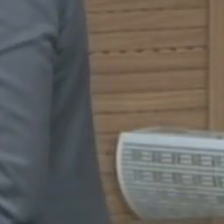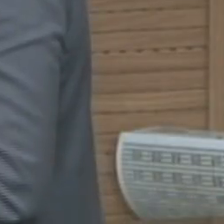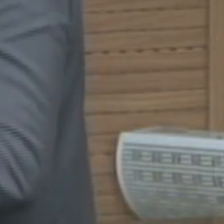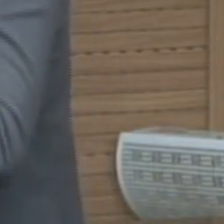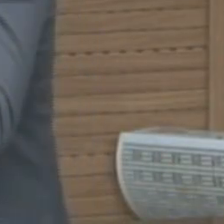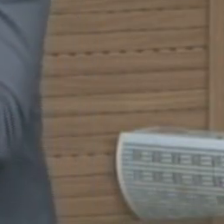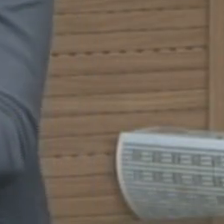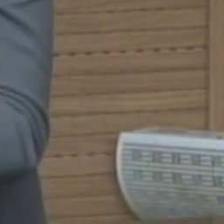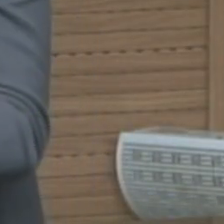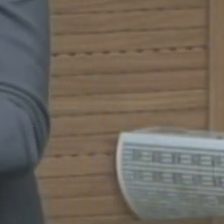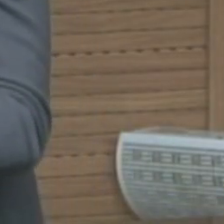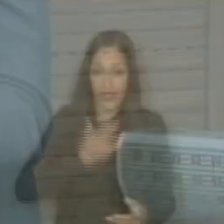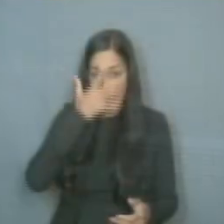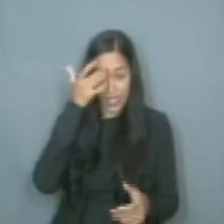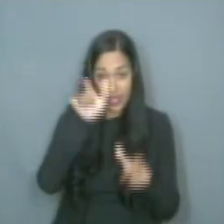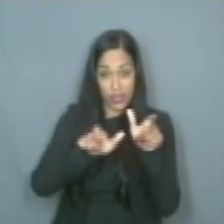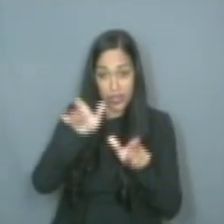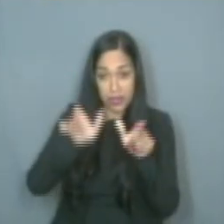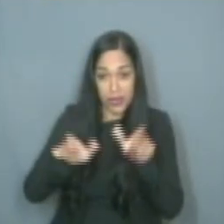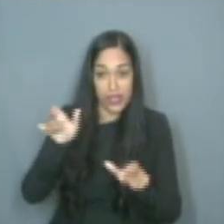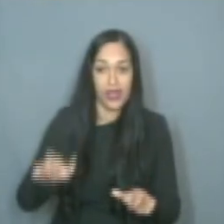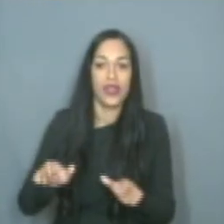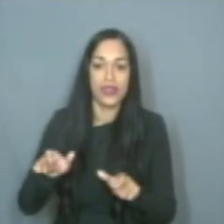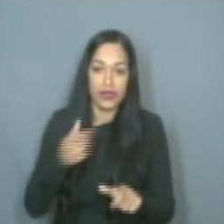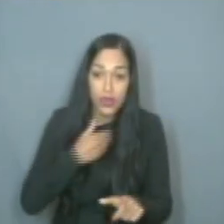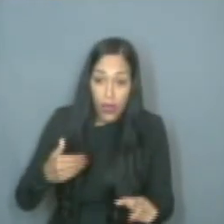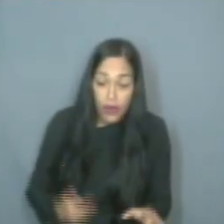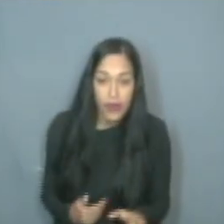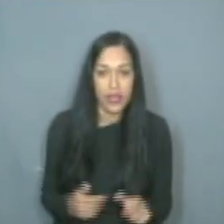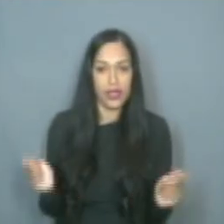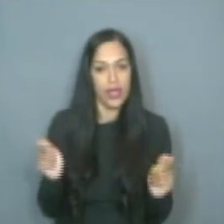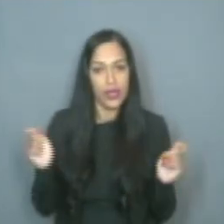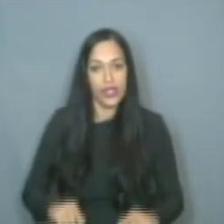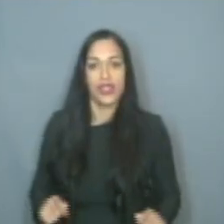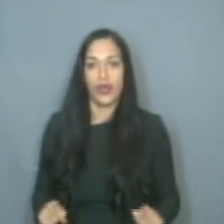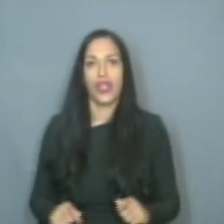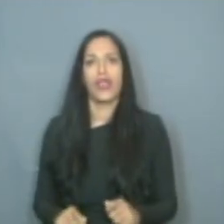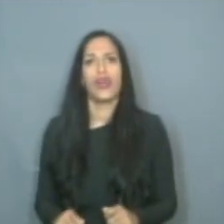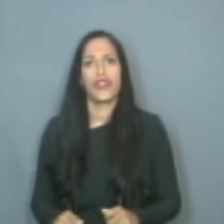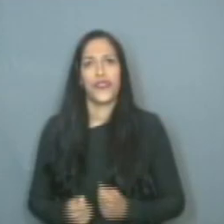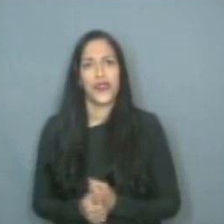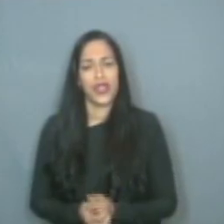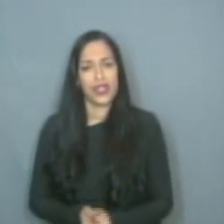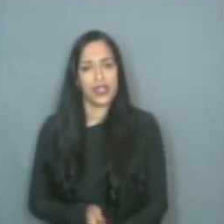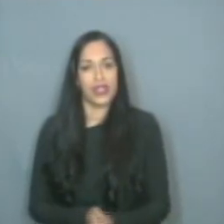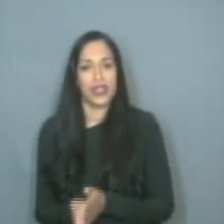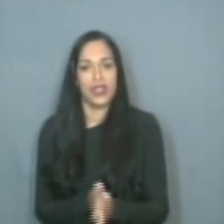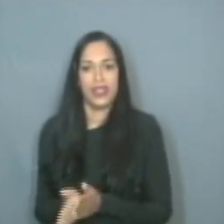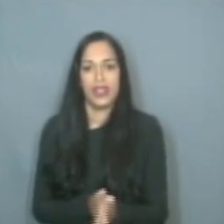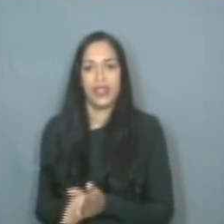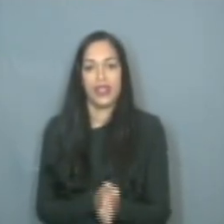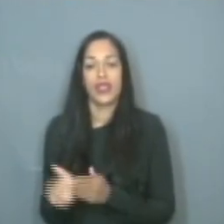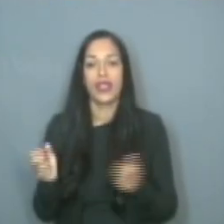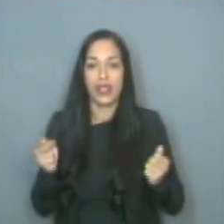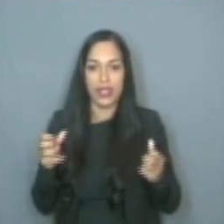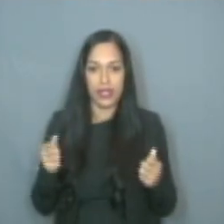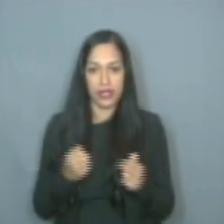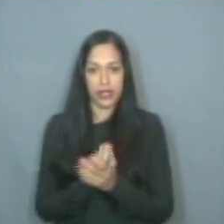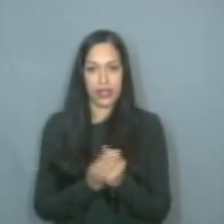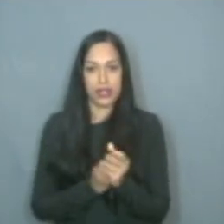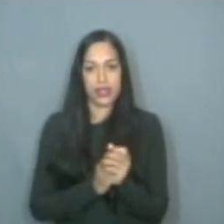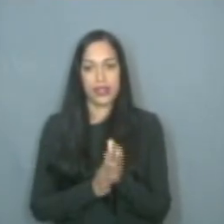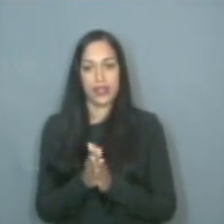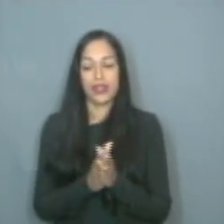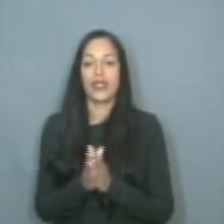pessoas. O poder público deveria dar condição para que eles estudem, para que façam concurso público, para